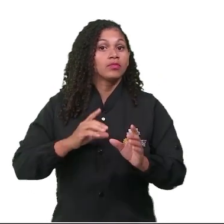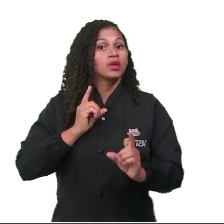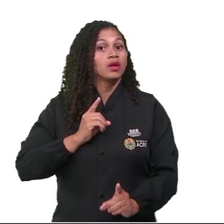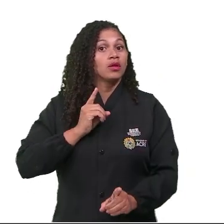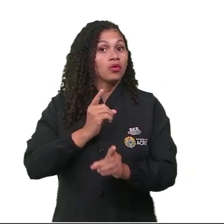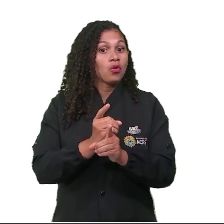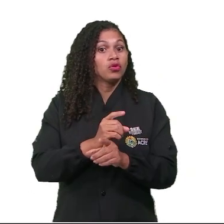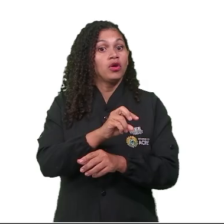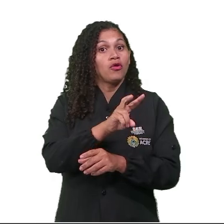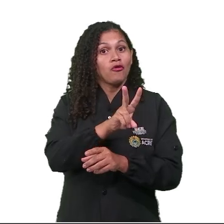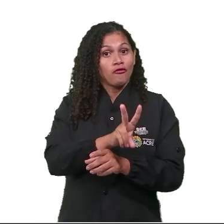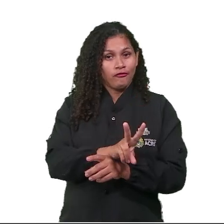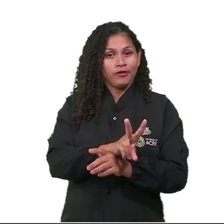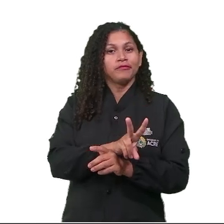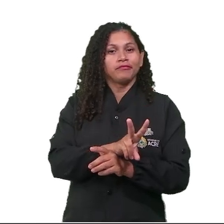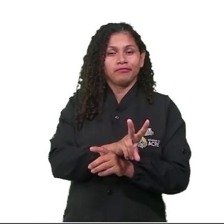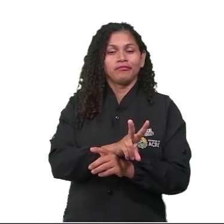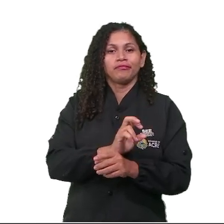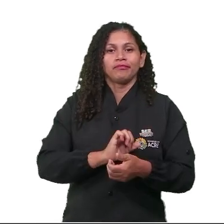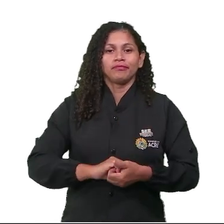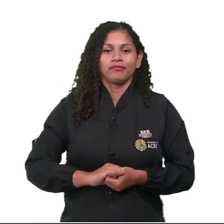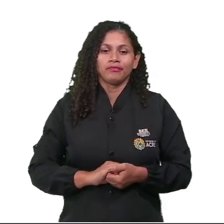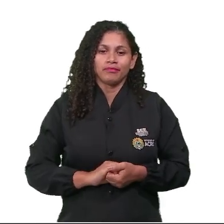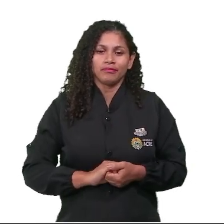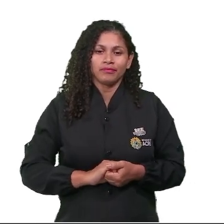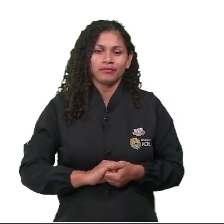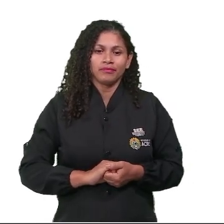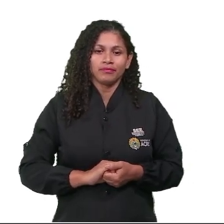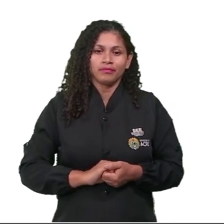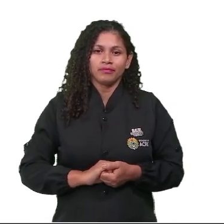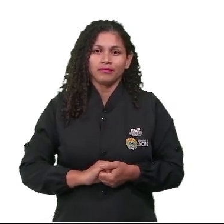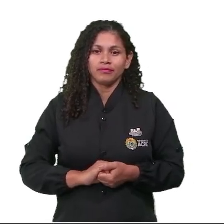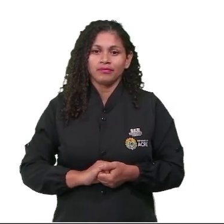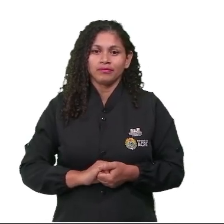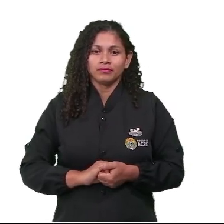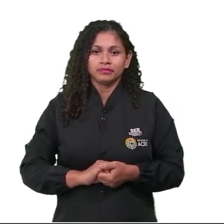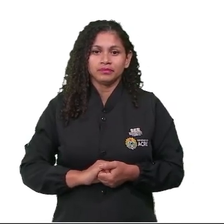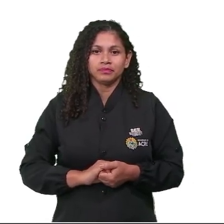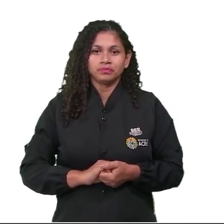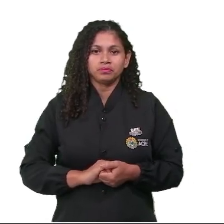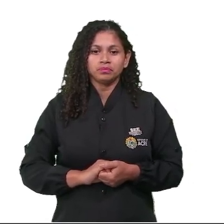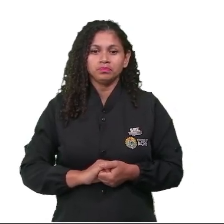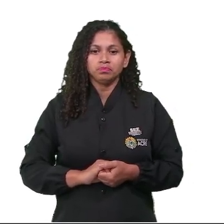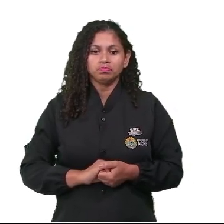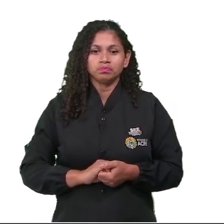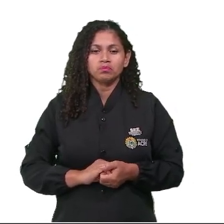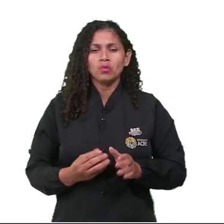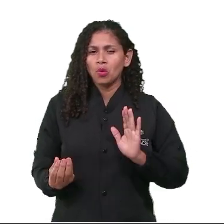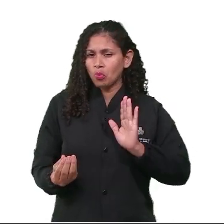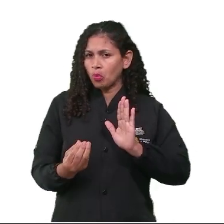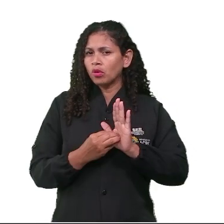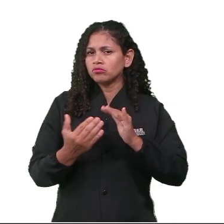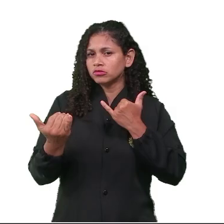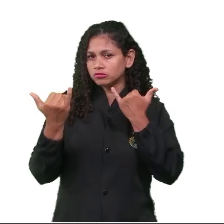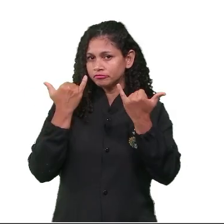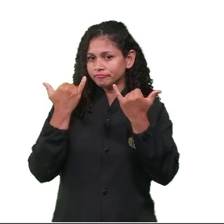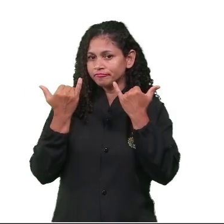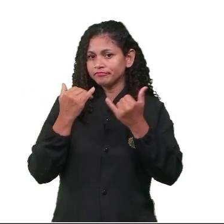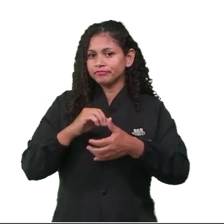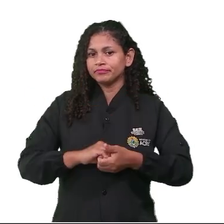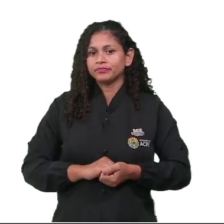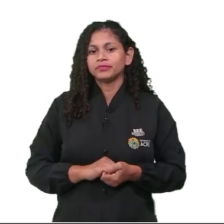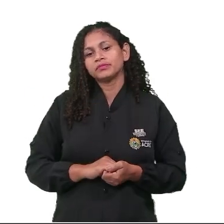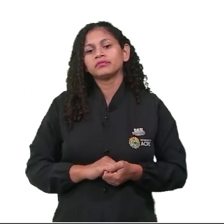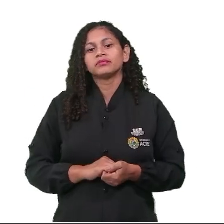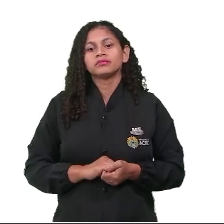para nós calcularmos o quê? O volume. Então, eu vou colocar aqui embaixo as informações que eu tenho. 3 centímetros de